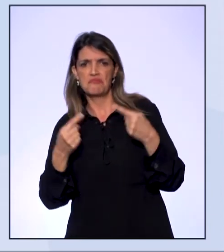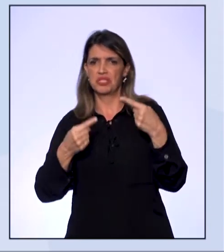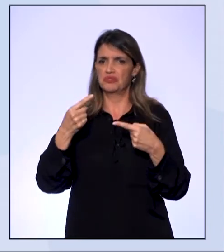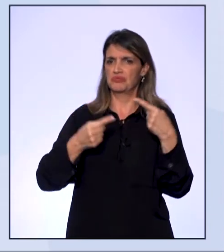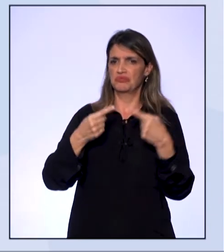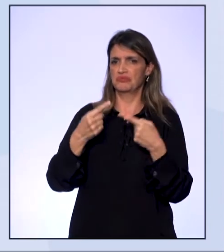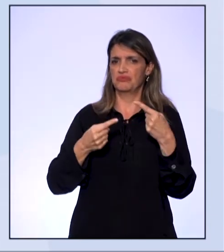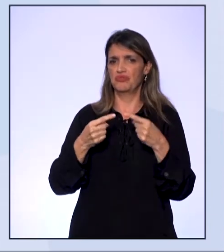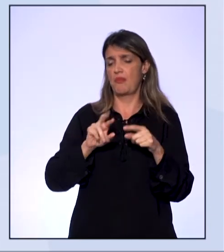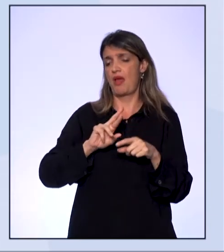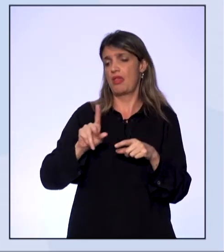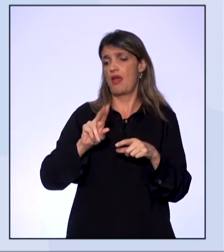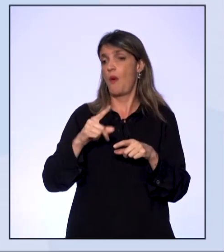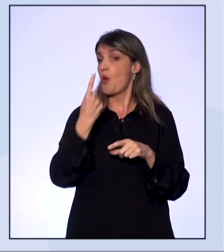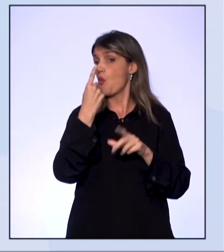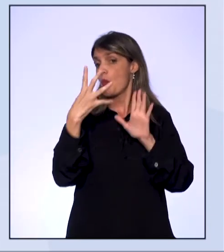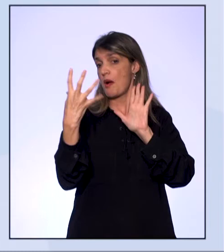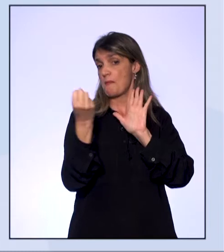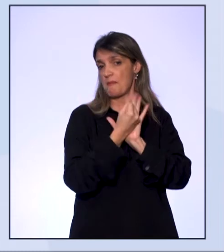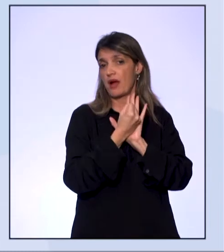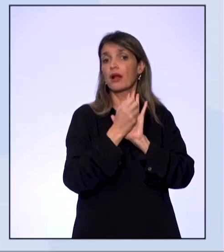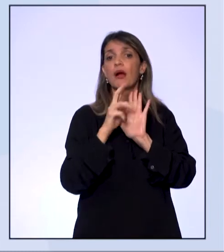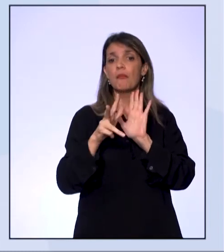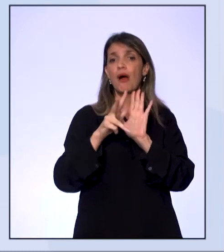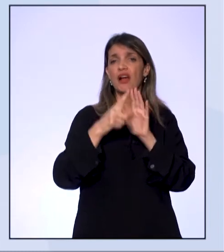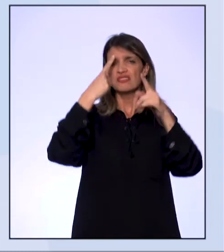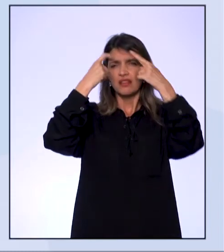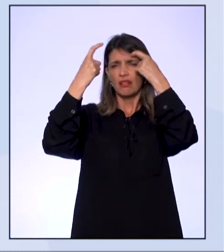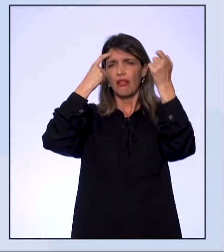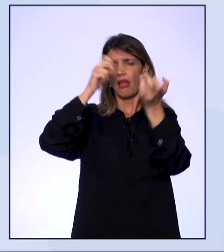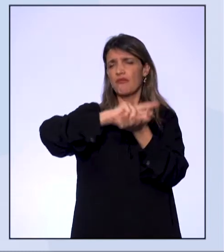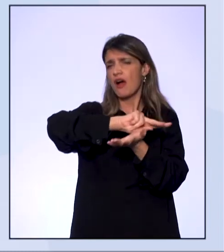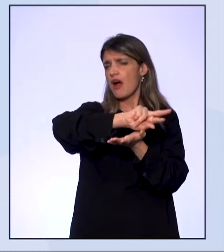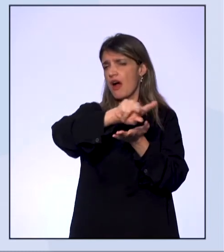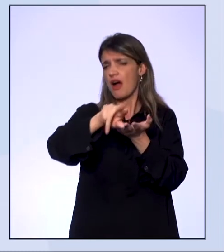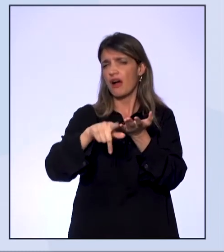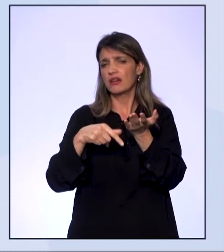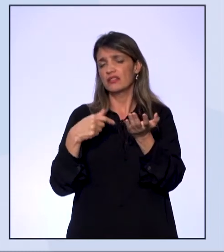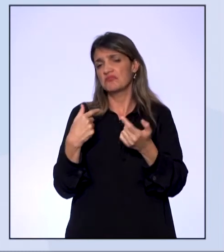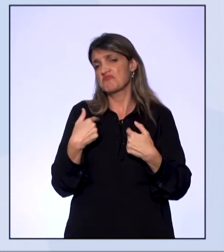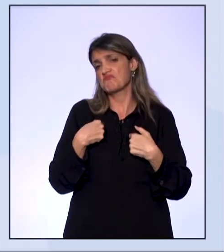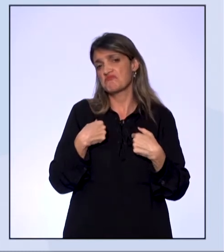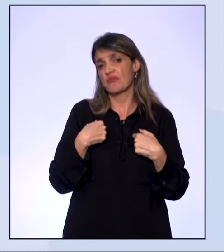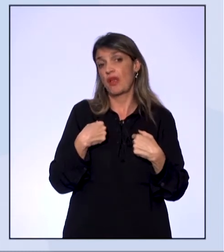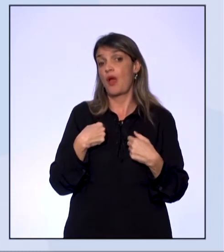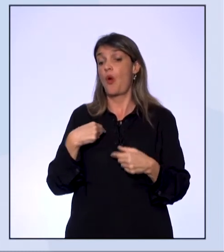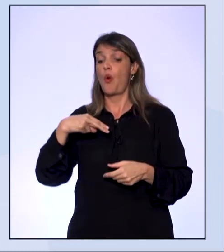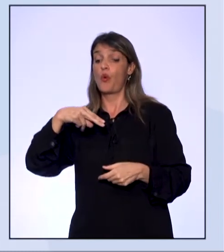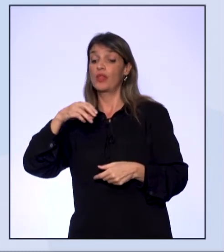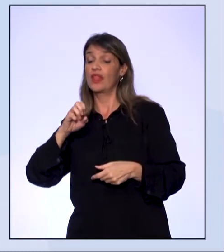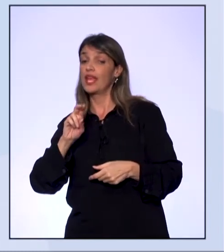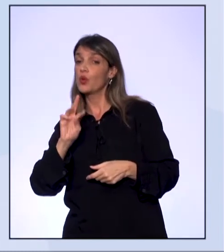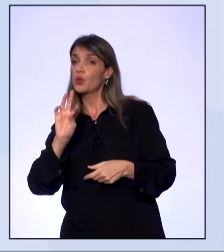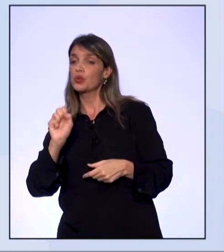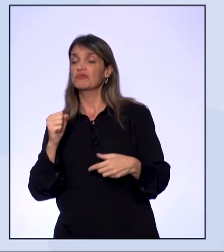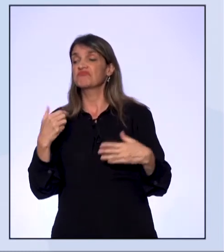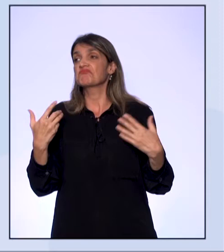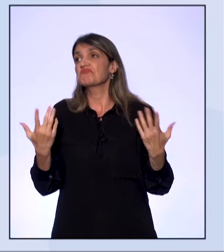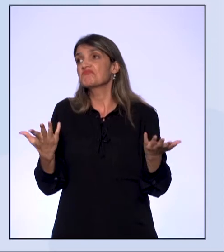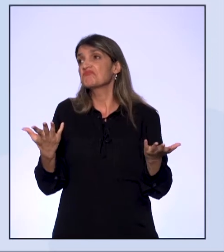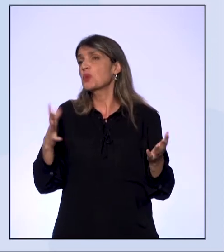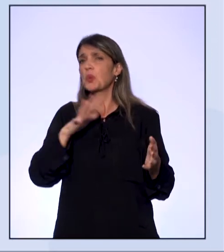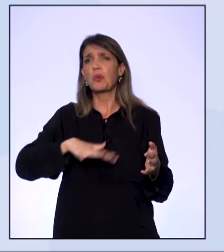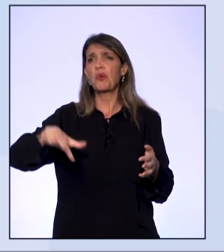são vinculados só a uma marca, a um produto. Eles formam ideias. Eu posso ser neutro. Todas as pessoas, em menor ou maior